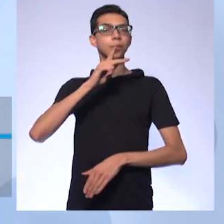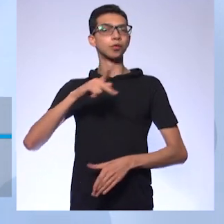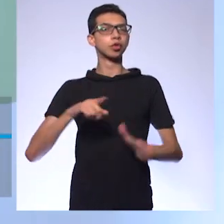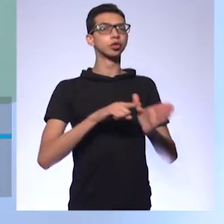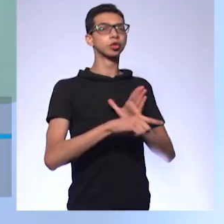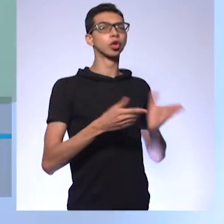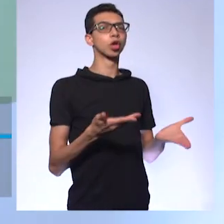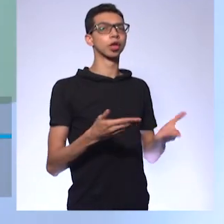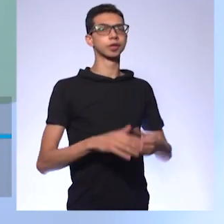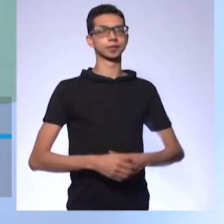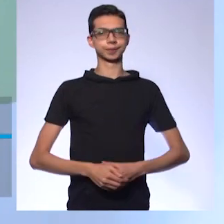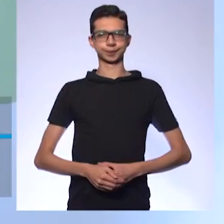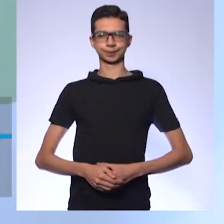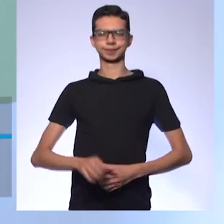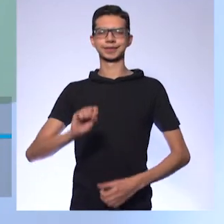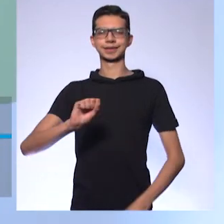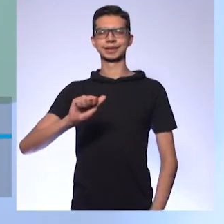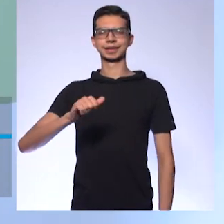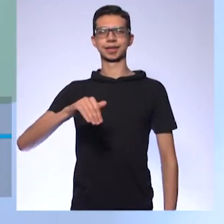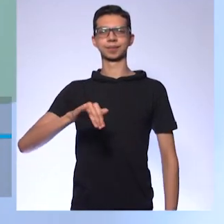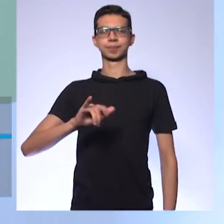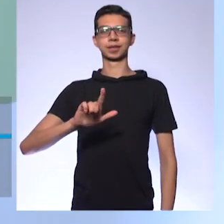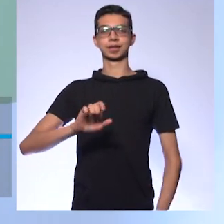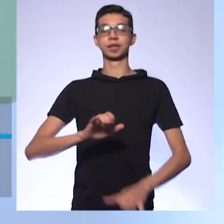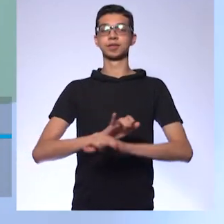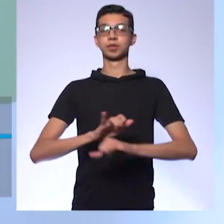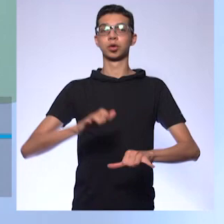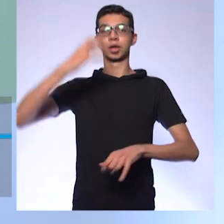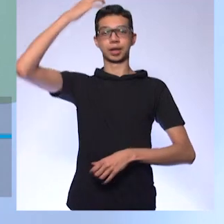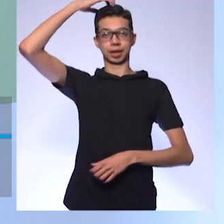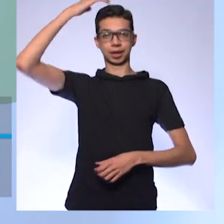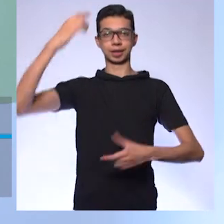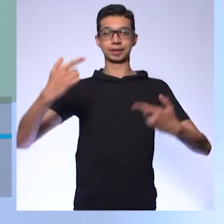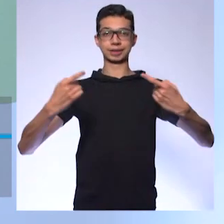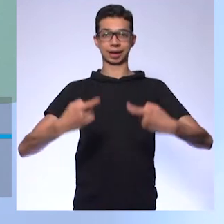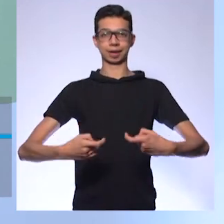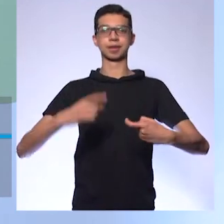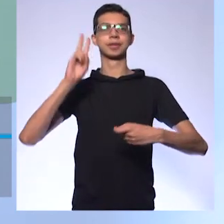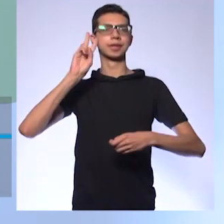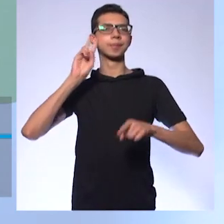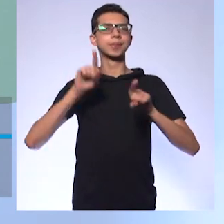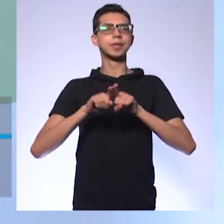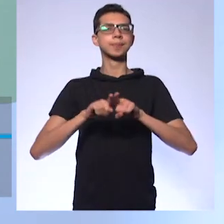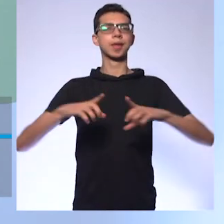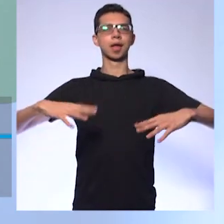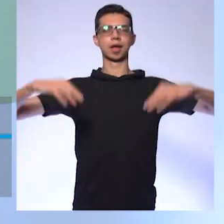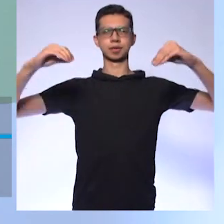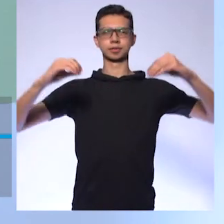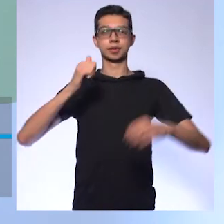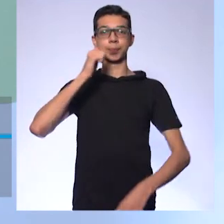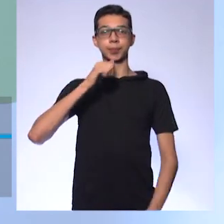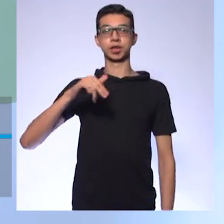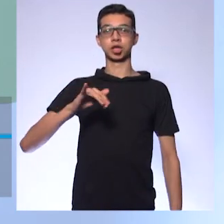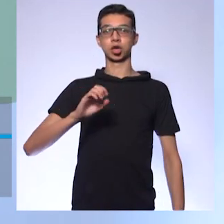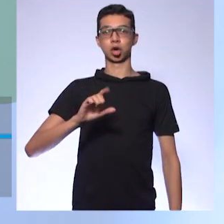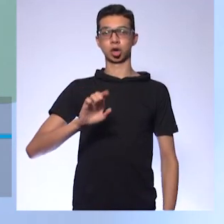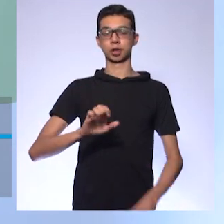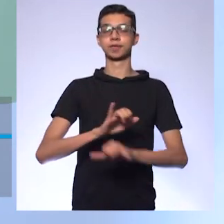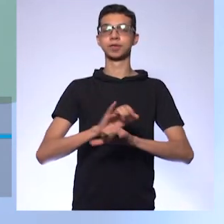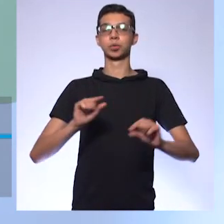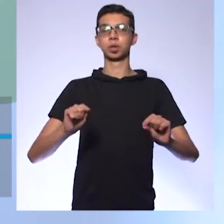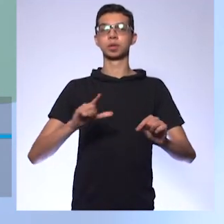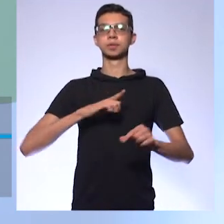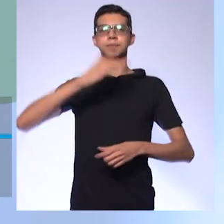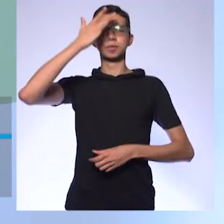lá. A Samiri falou reis, guerras, castelos. A Nicole falou cavaleiros, armaduras, pessoas sem